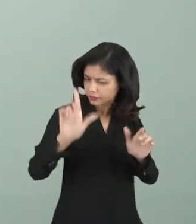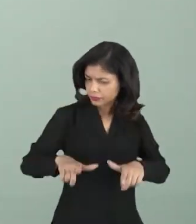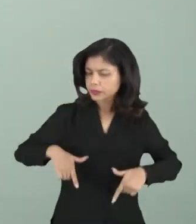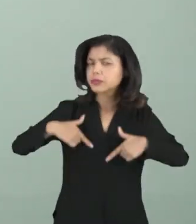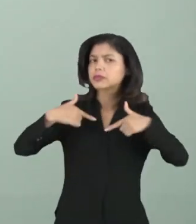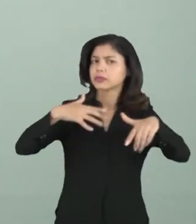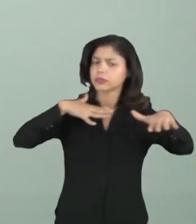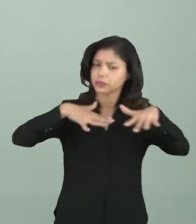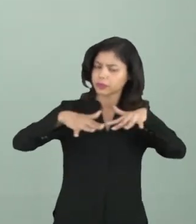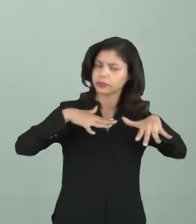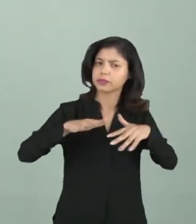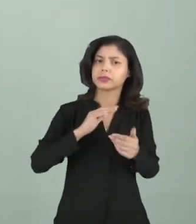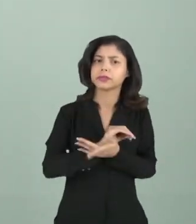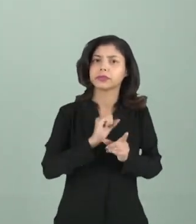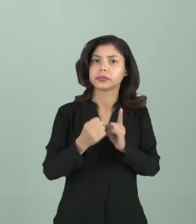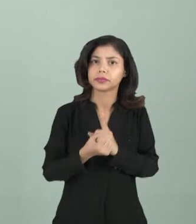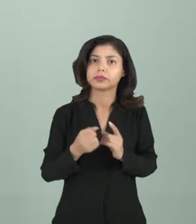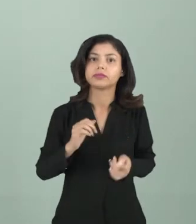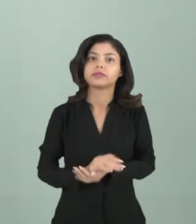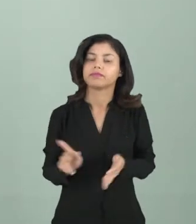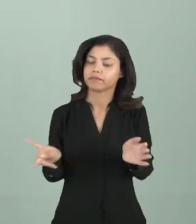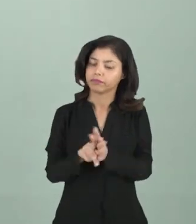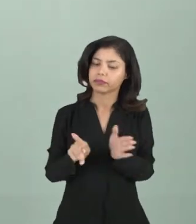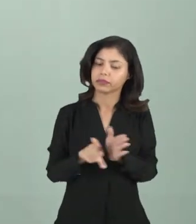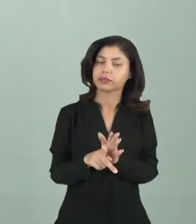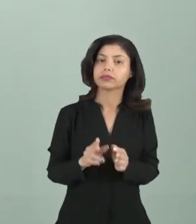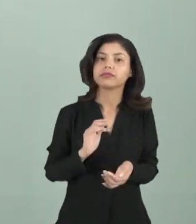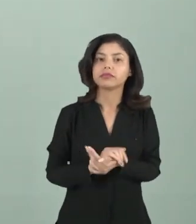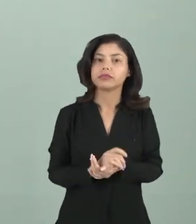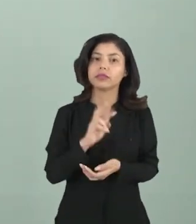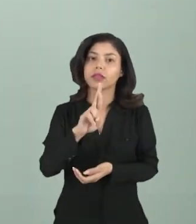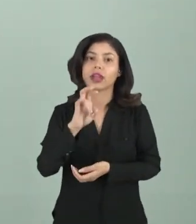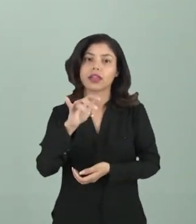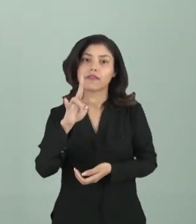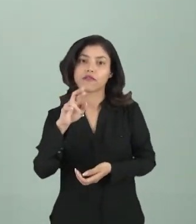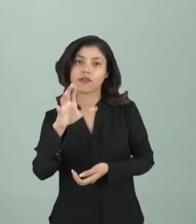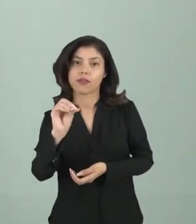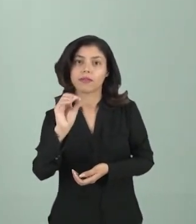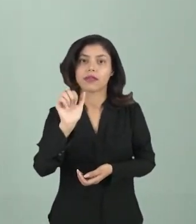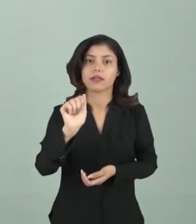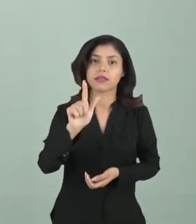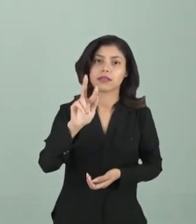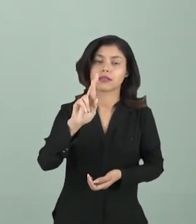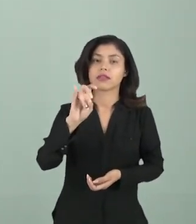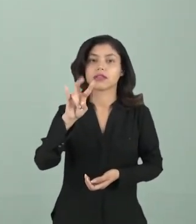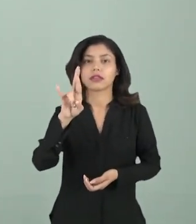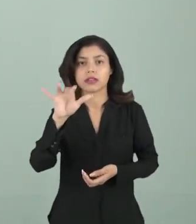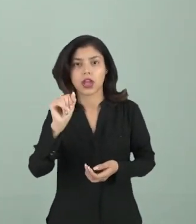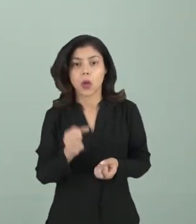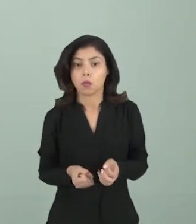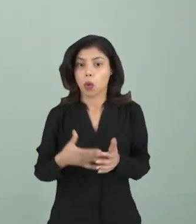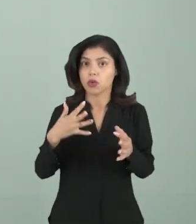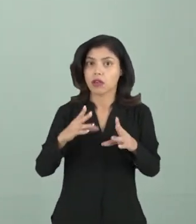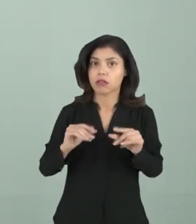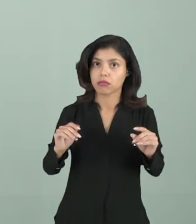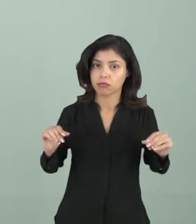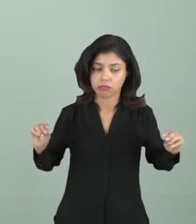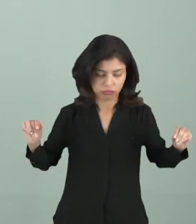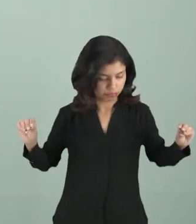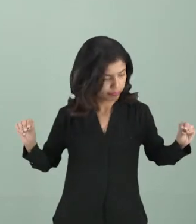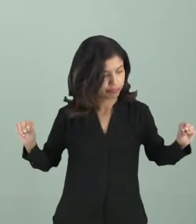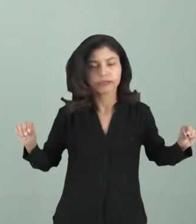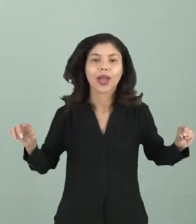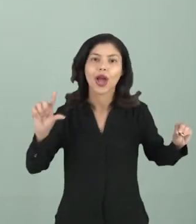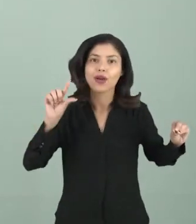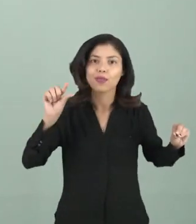desses movimentos sociais? Justamente a reforma agrária. Muita terra